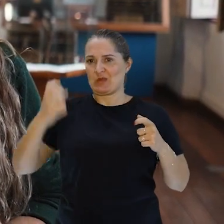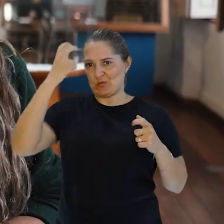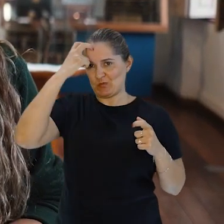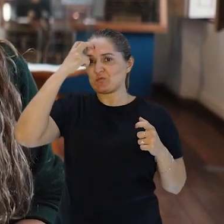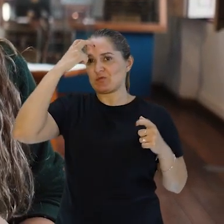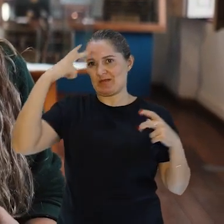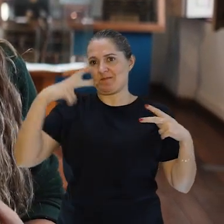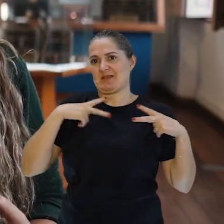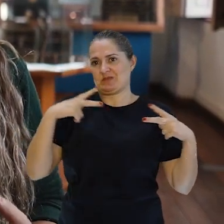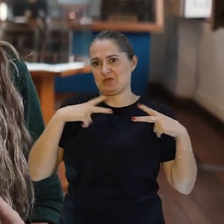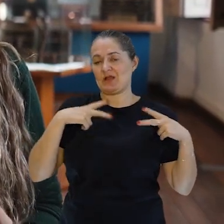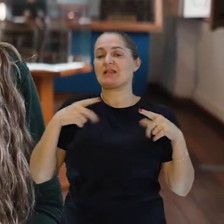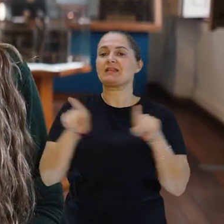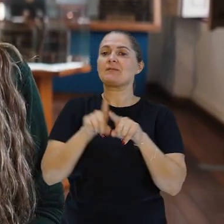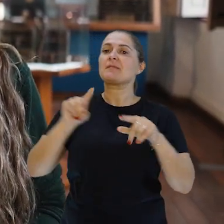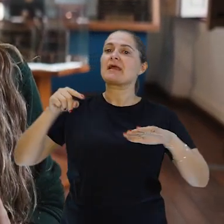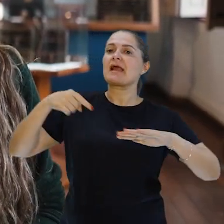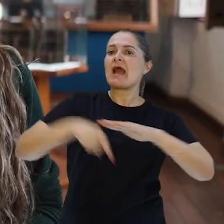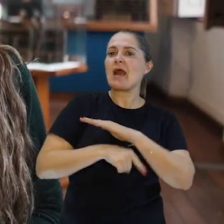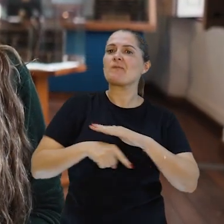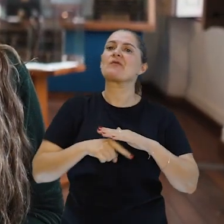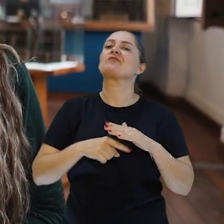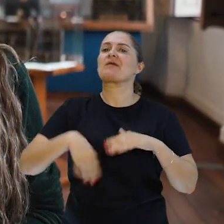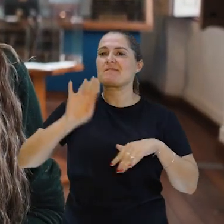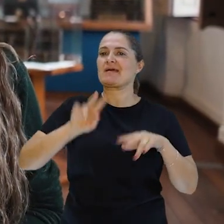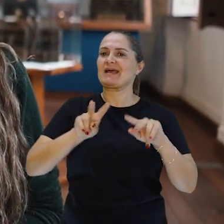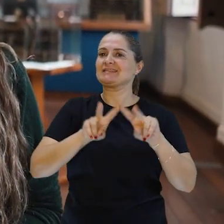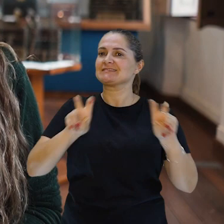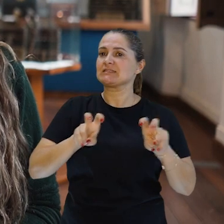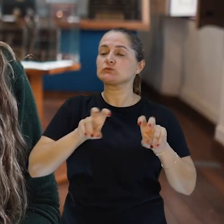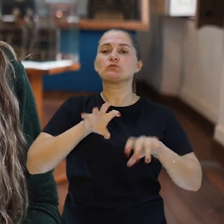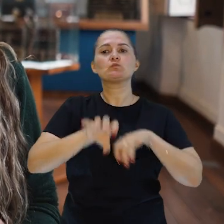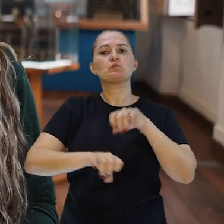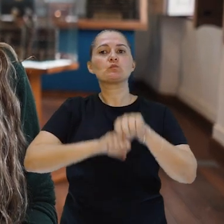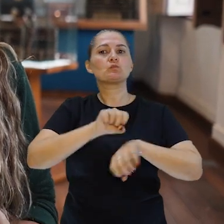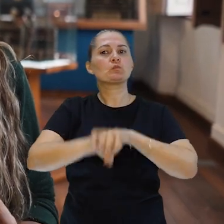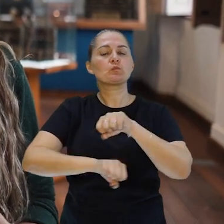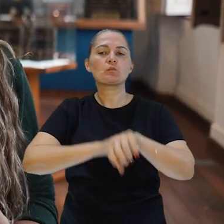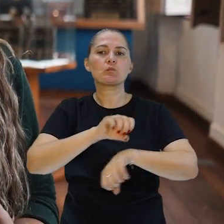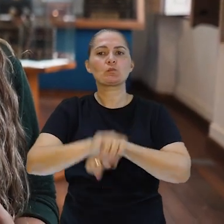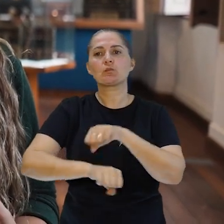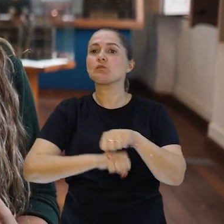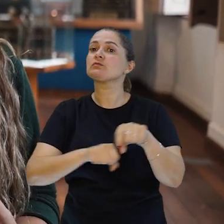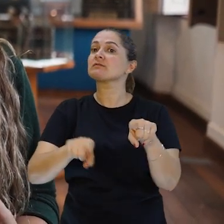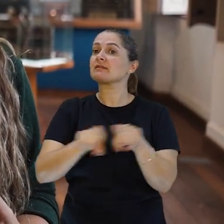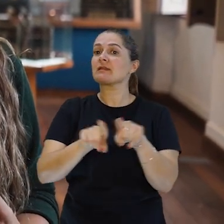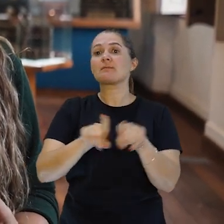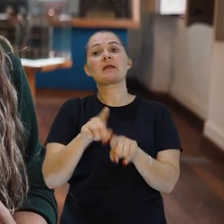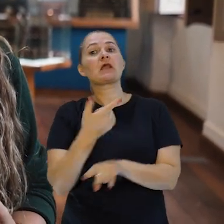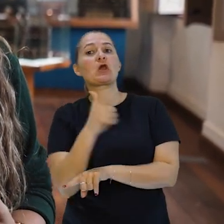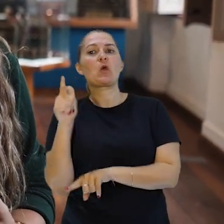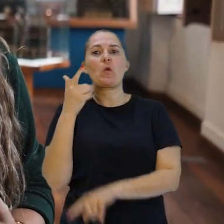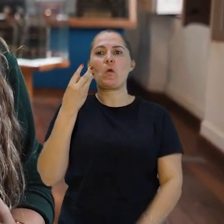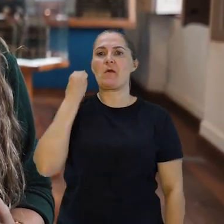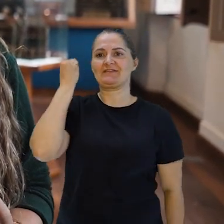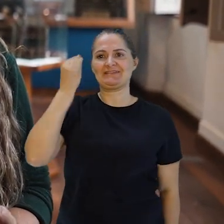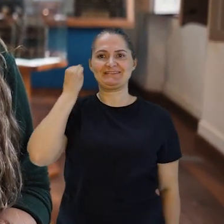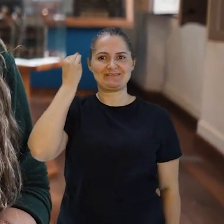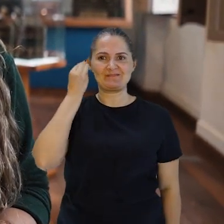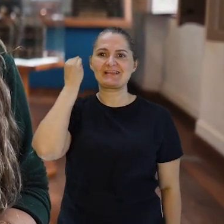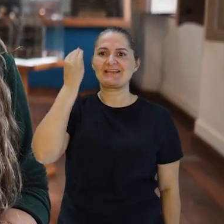de cultura e me aprofundar nesse tema assim e buscar